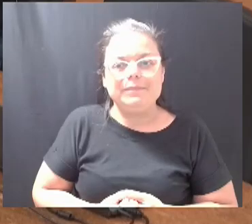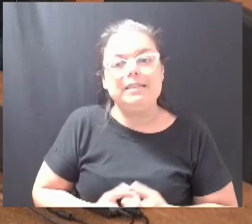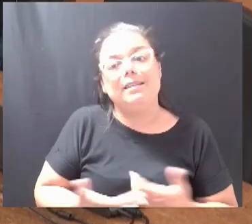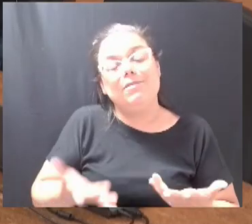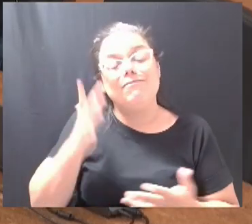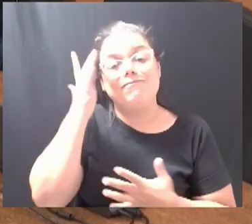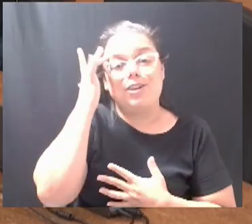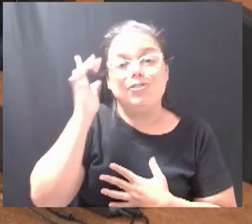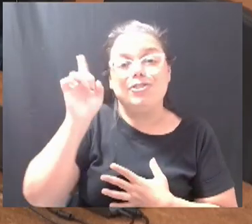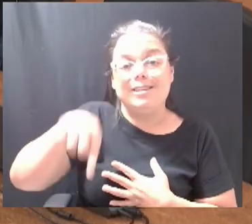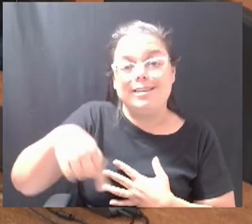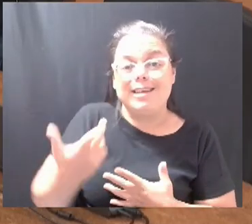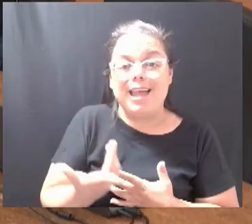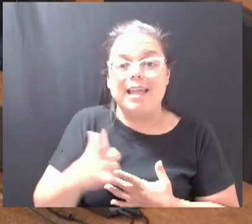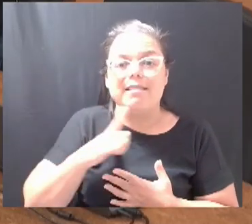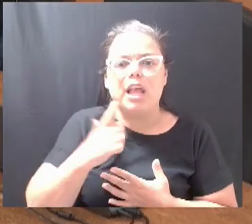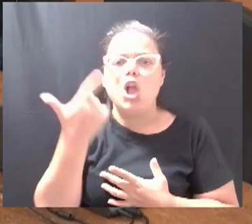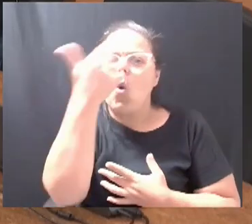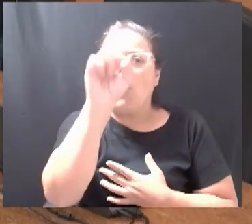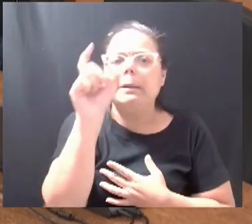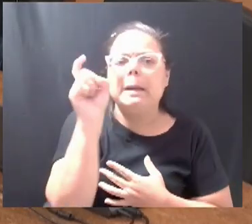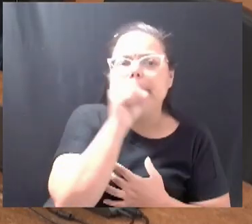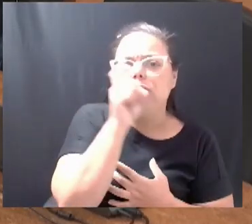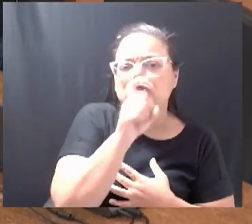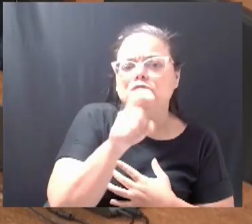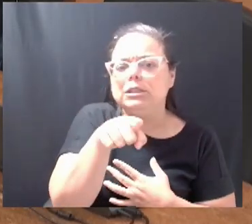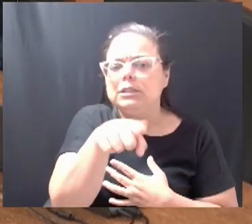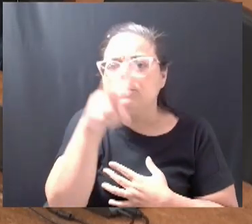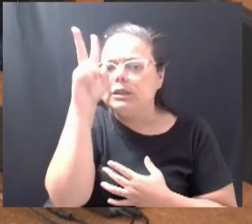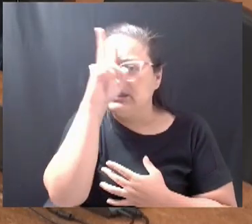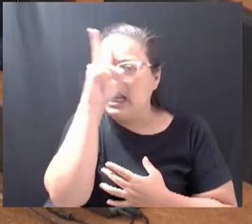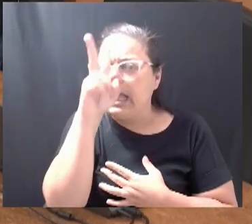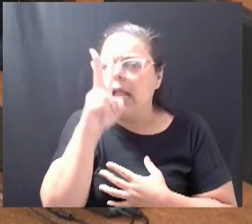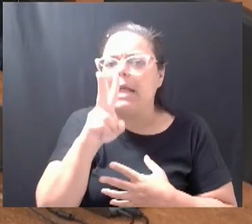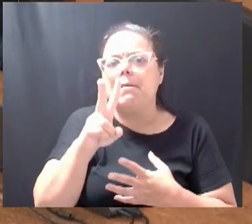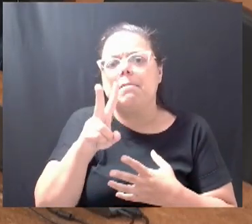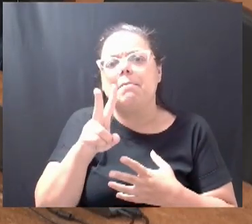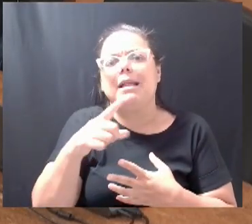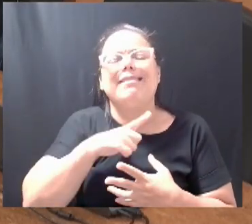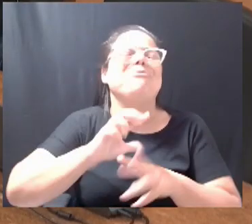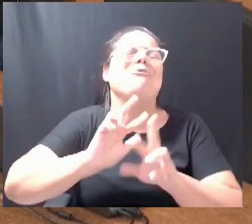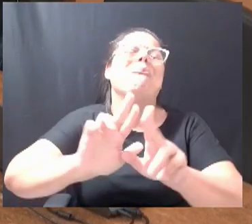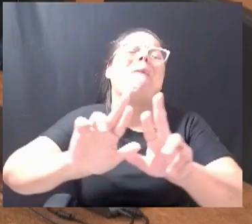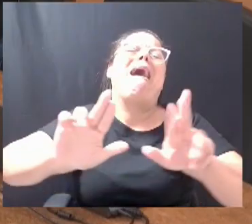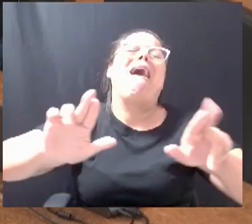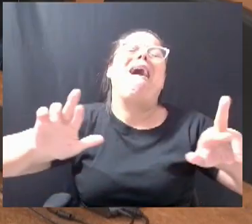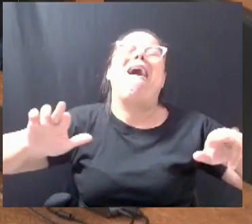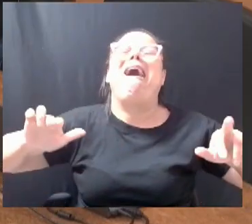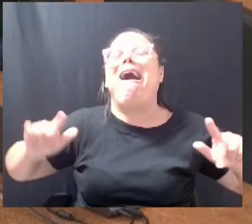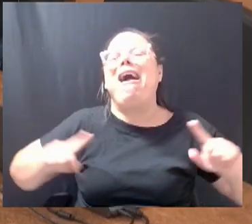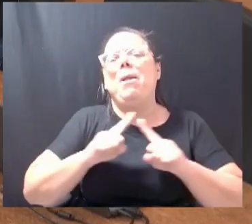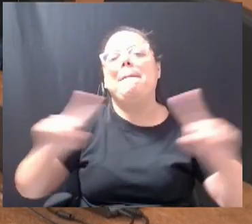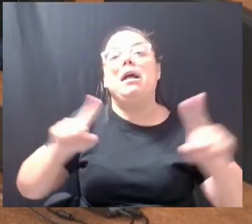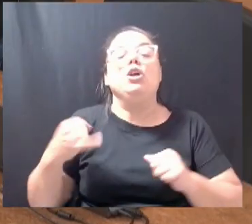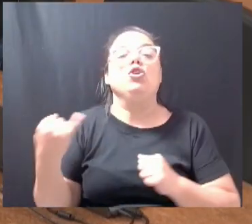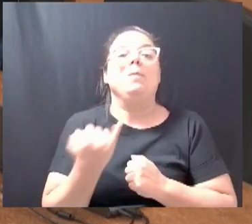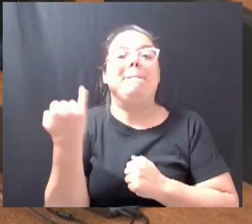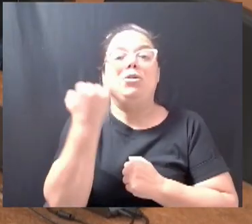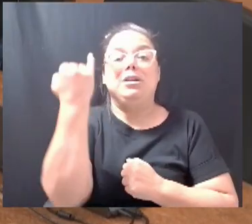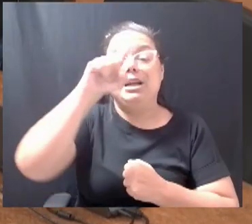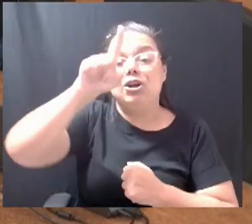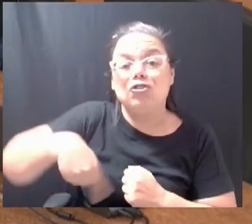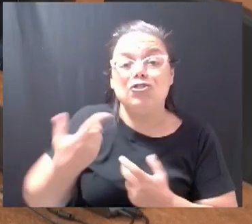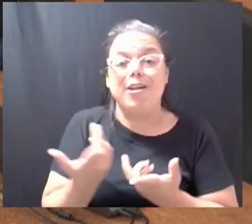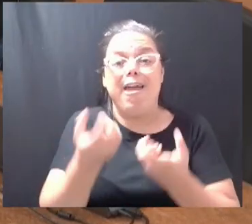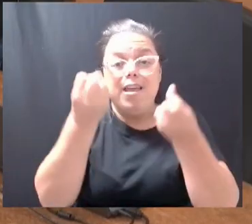mito que você se lembra, ô, Luiz, que você queira comentar? Nós temos vários, mas eu acho que o mais importante é desmistificar. São esses que eu